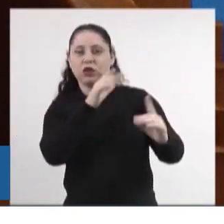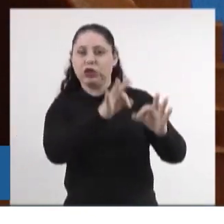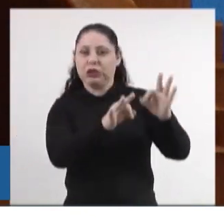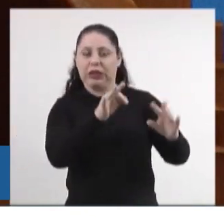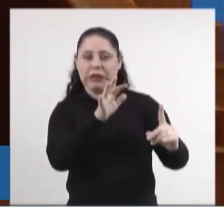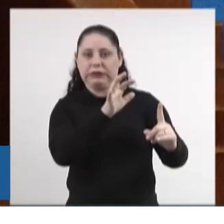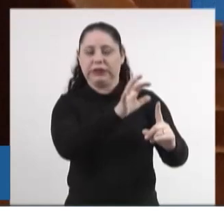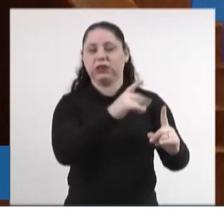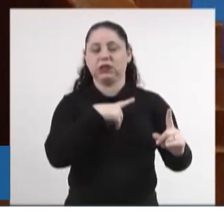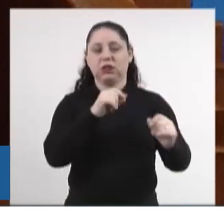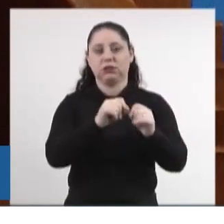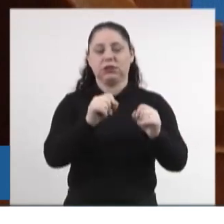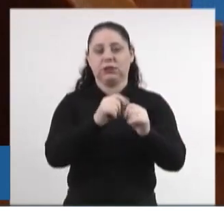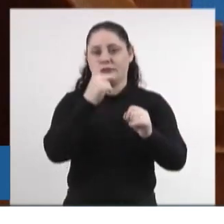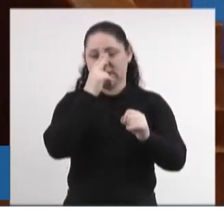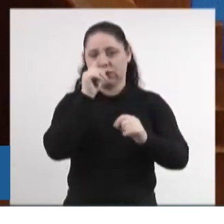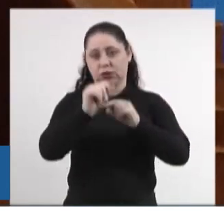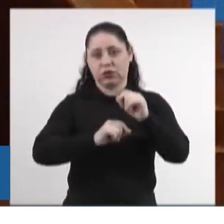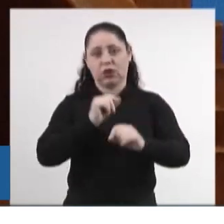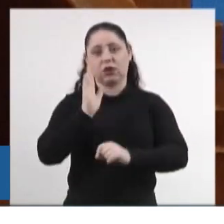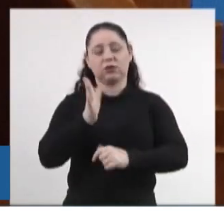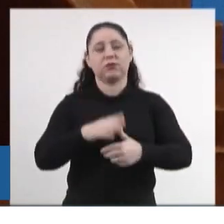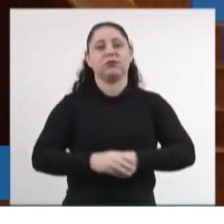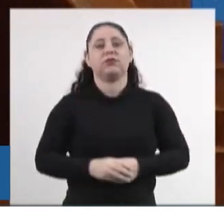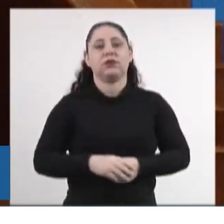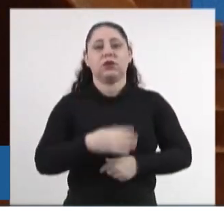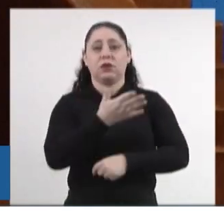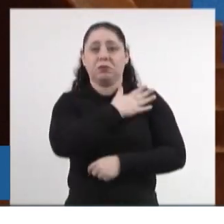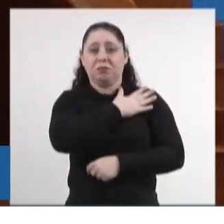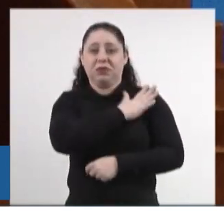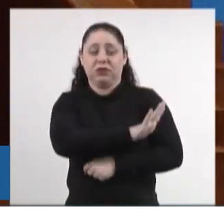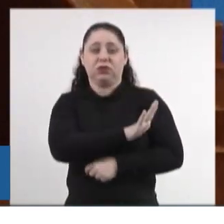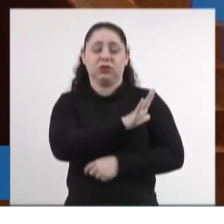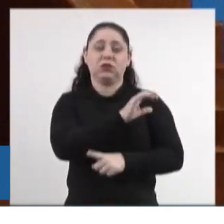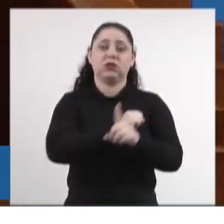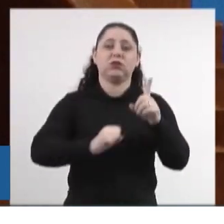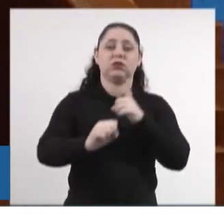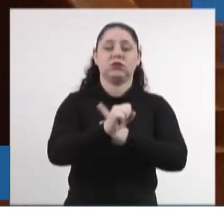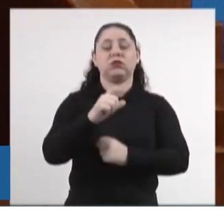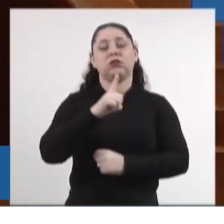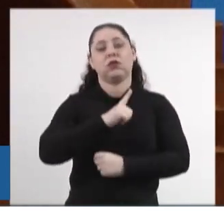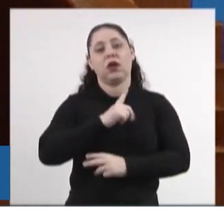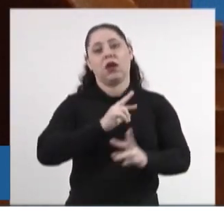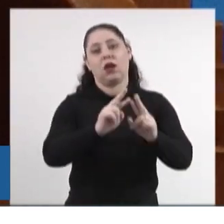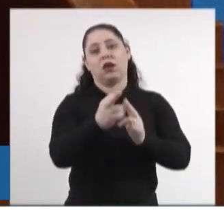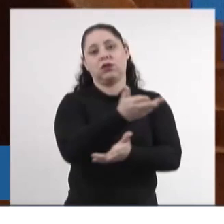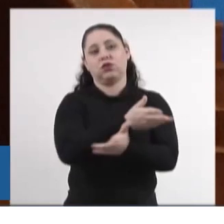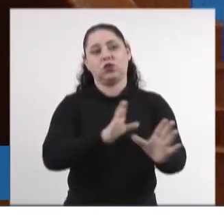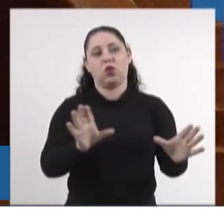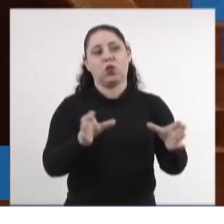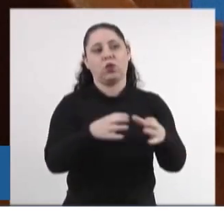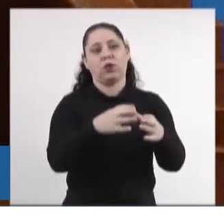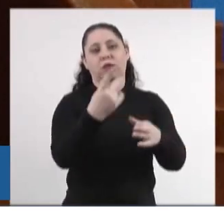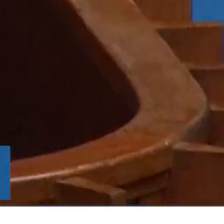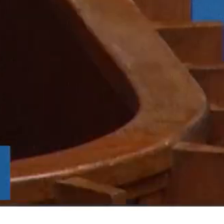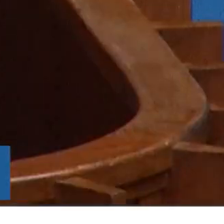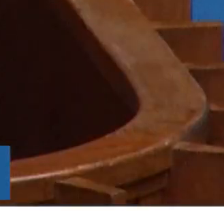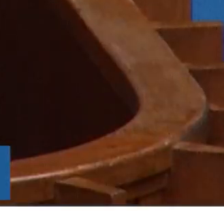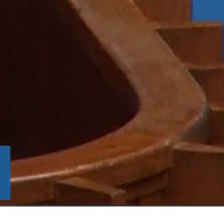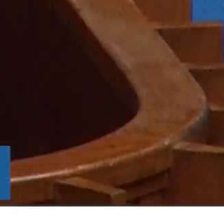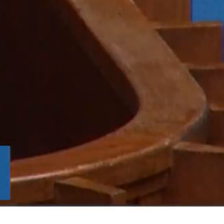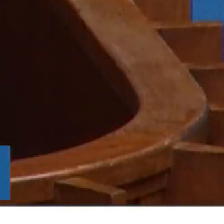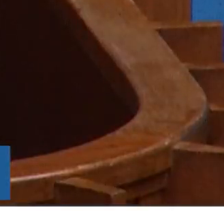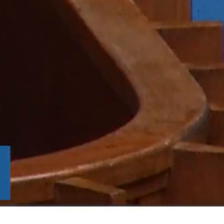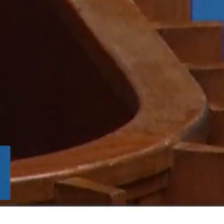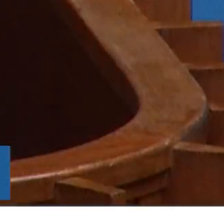Ela introjeta essa estigmatização, esse preconceito que a sociedade tem com relação ao grupo dela. Quando ela